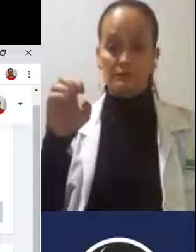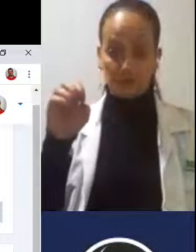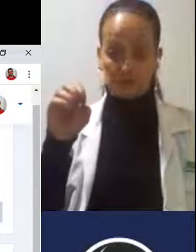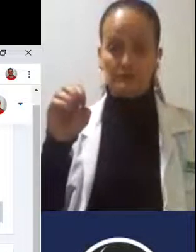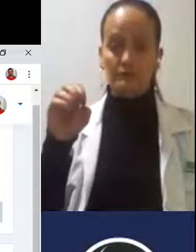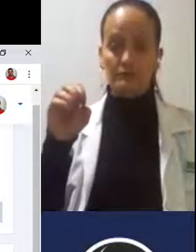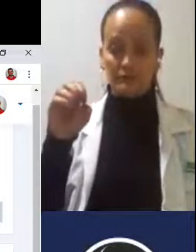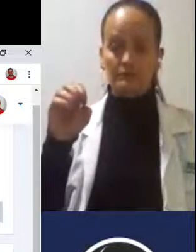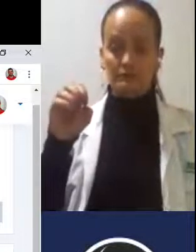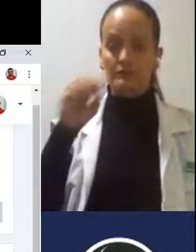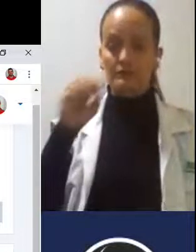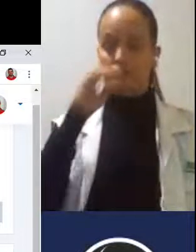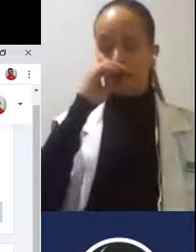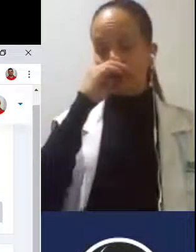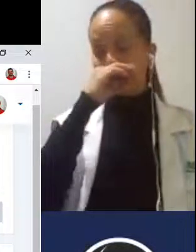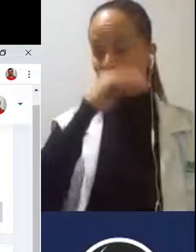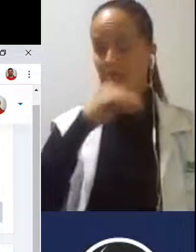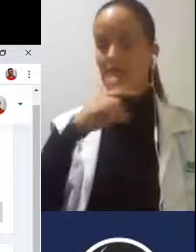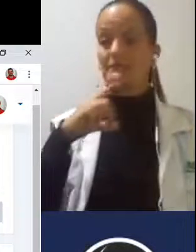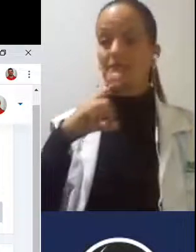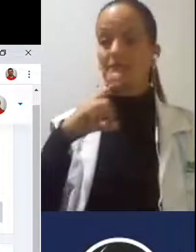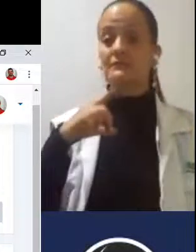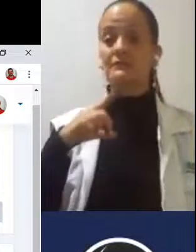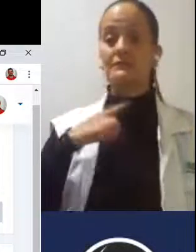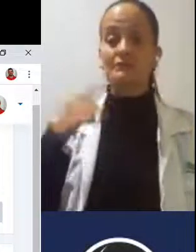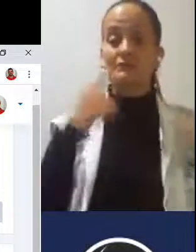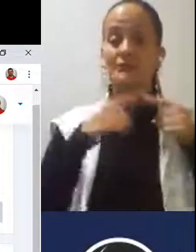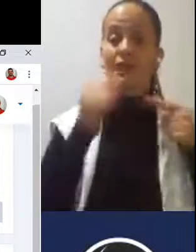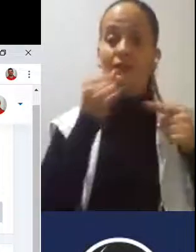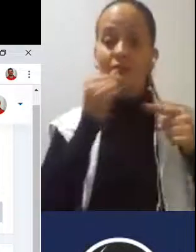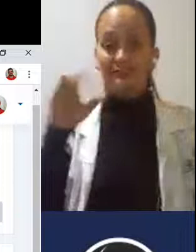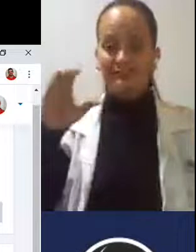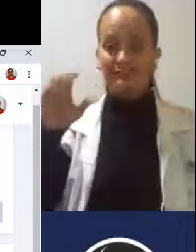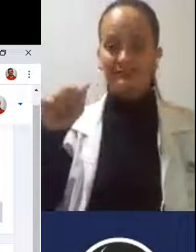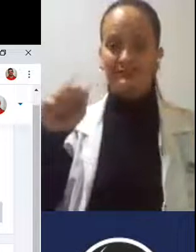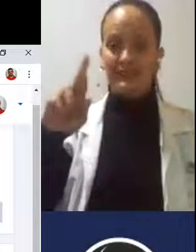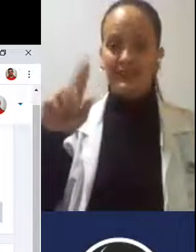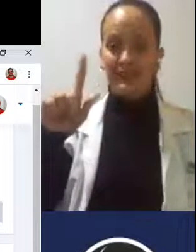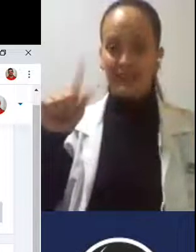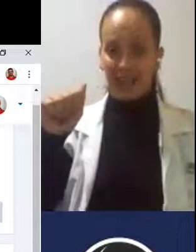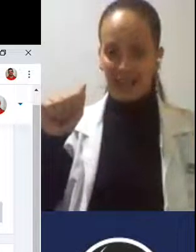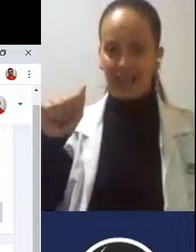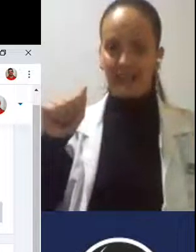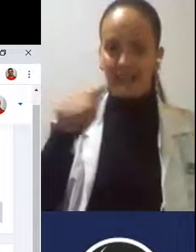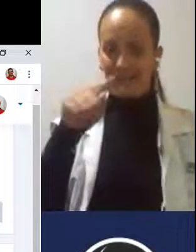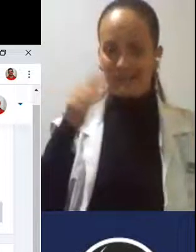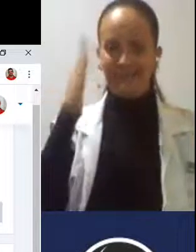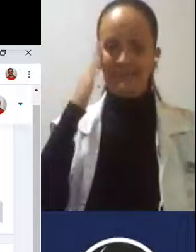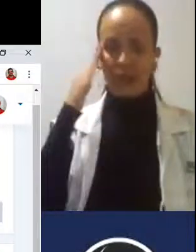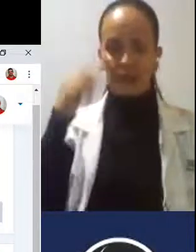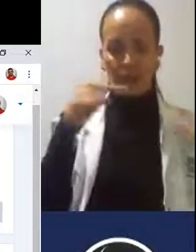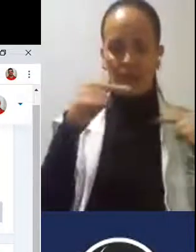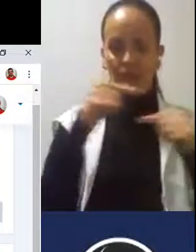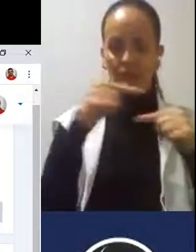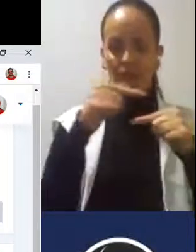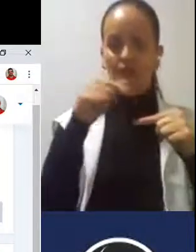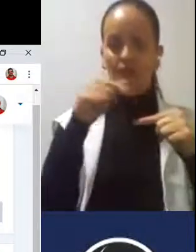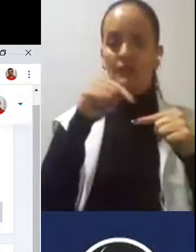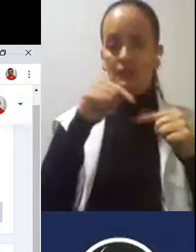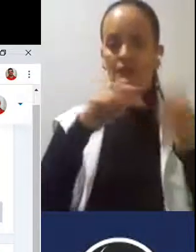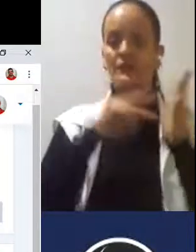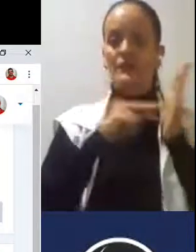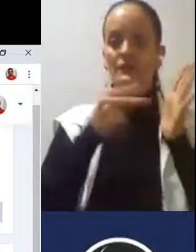tensão elétrica que vai alimentar o circuito, que no caso aqui é esse símbolo, vai simbolizar a fonte, aqui vai